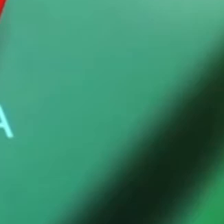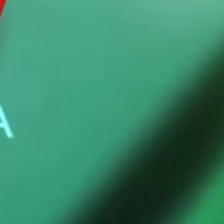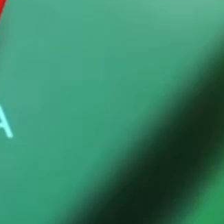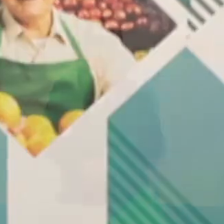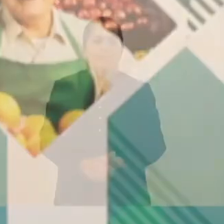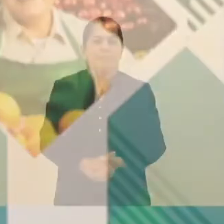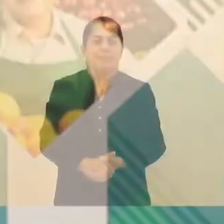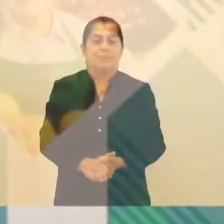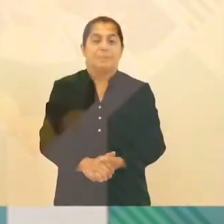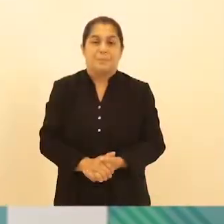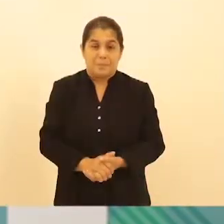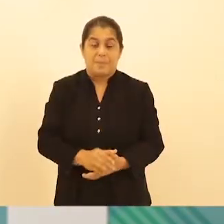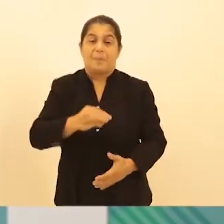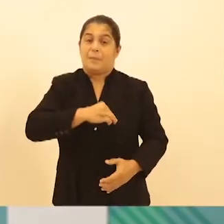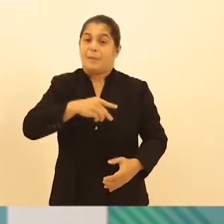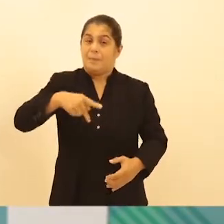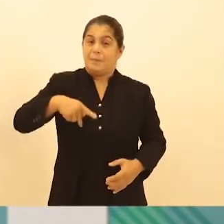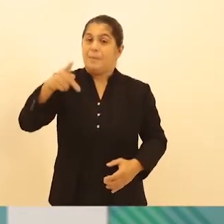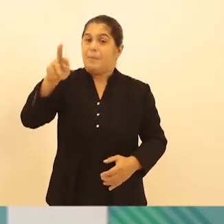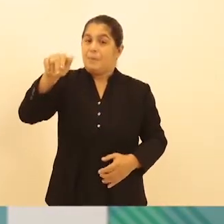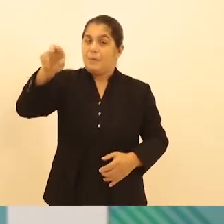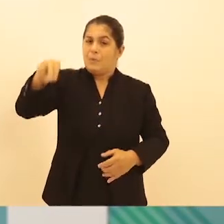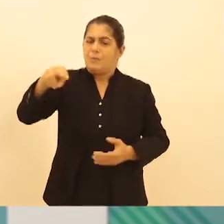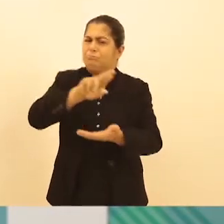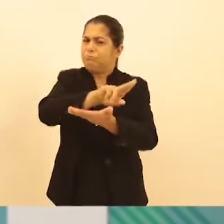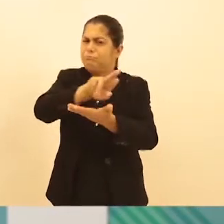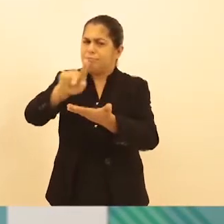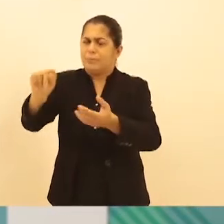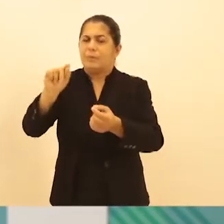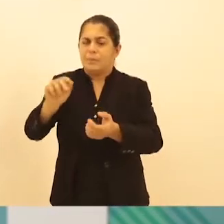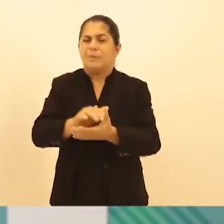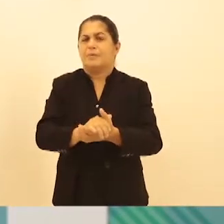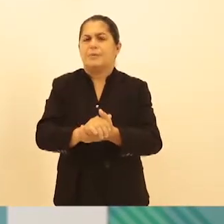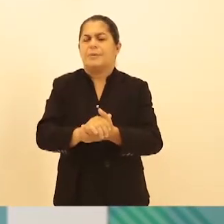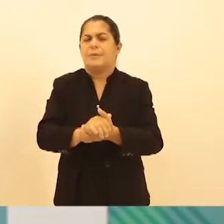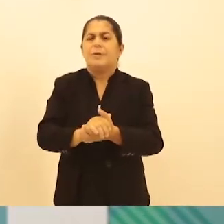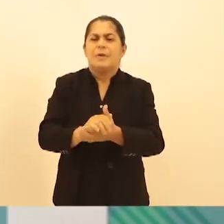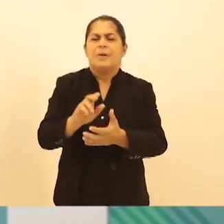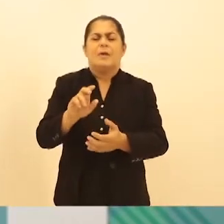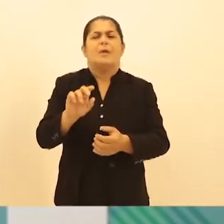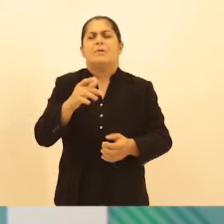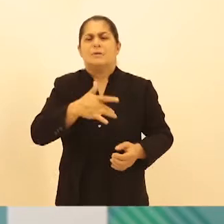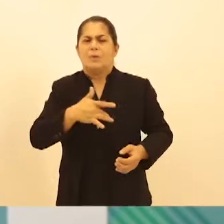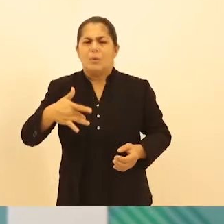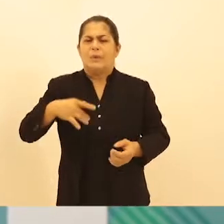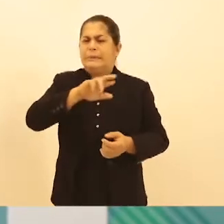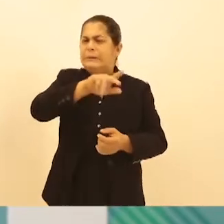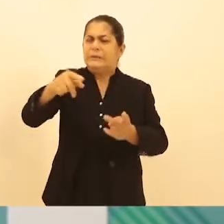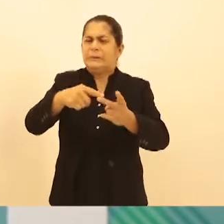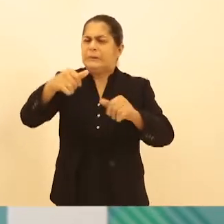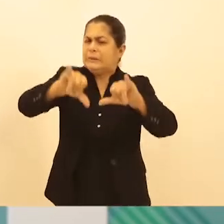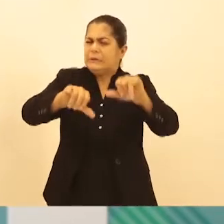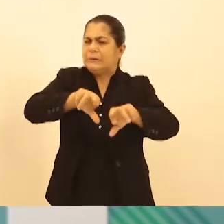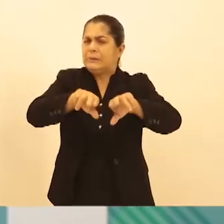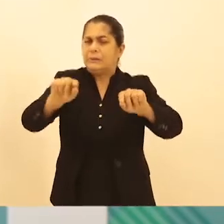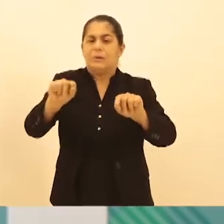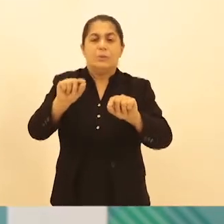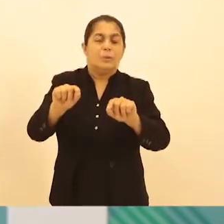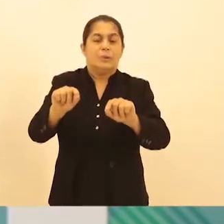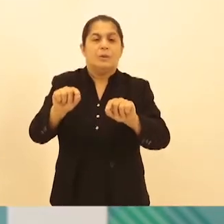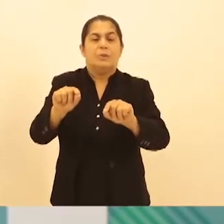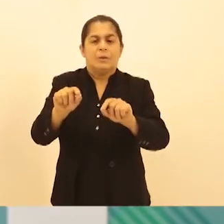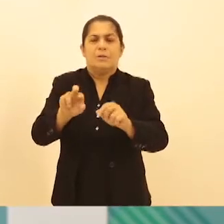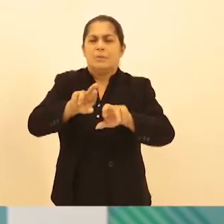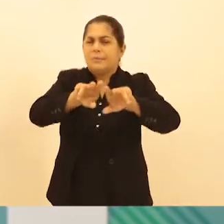o mp procon diversos órgãos como vigilância sanitária e conselho regional de farmácia expediram recomendação às